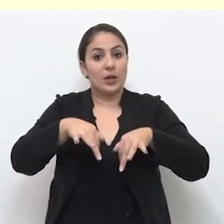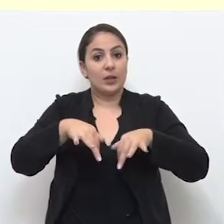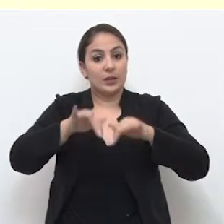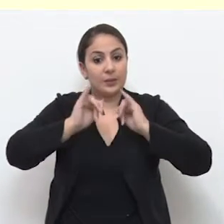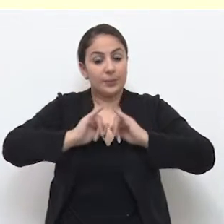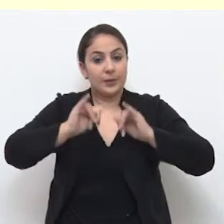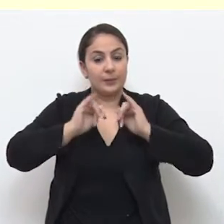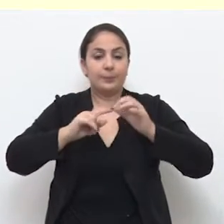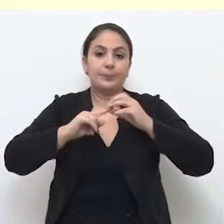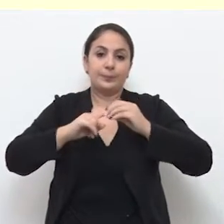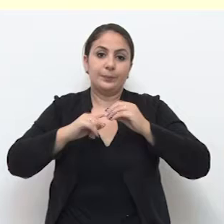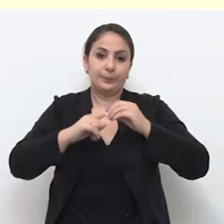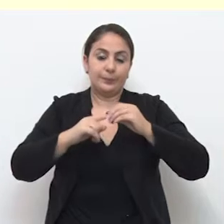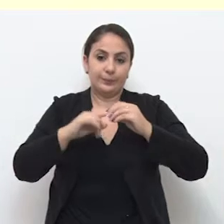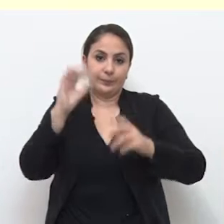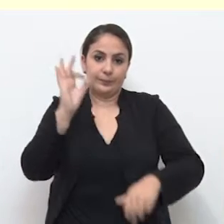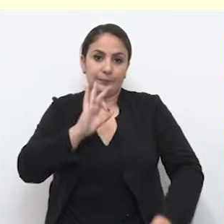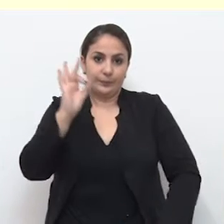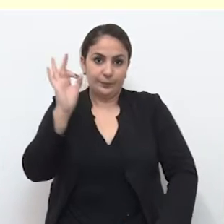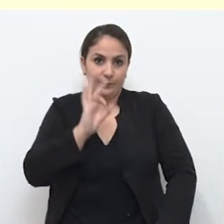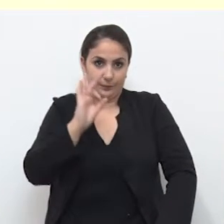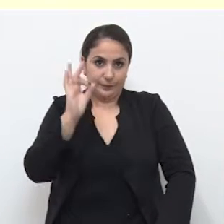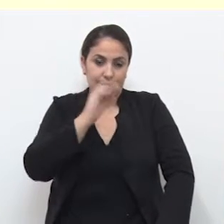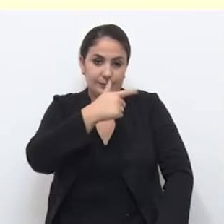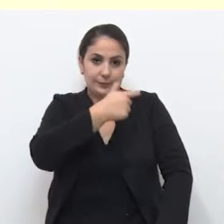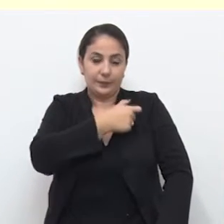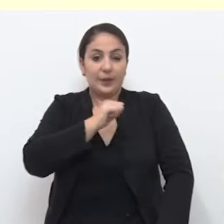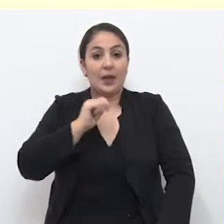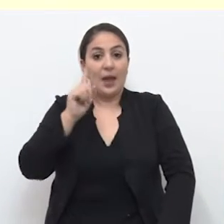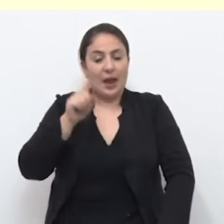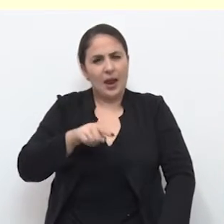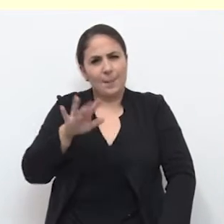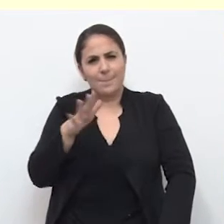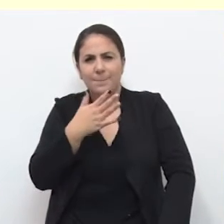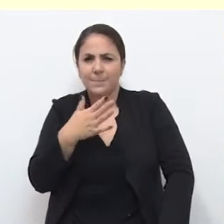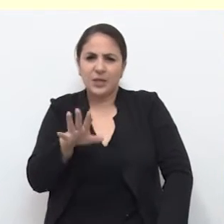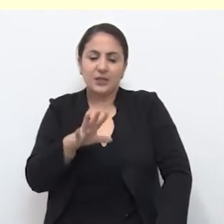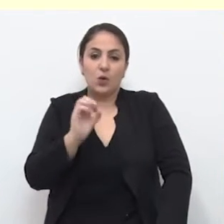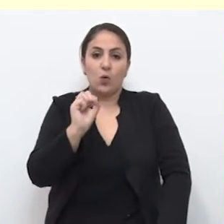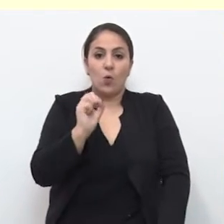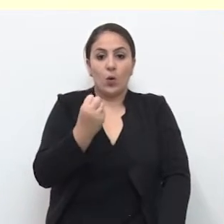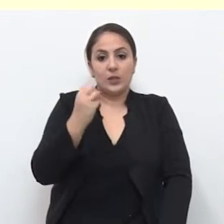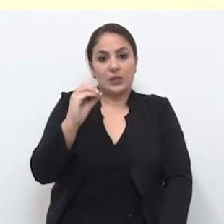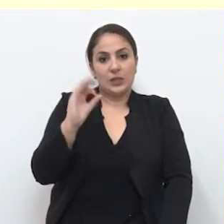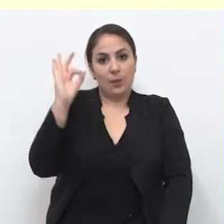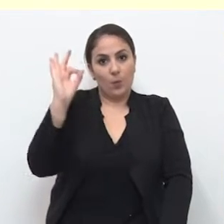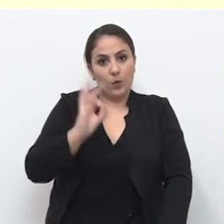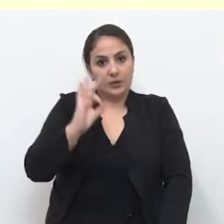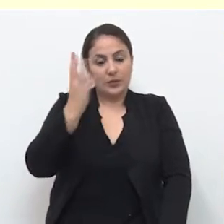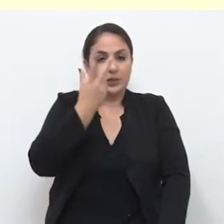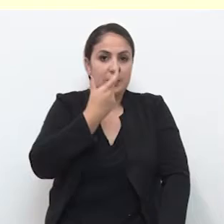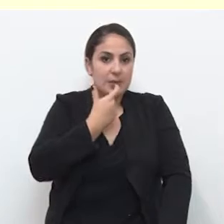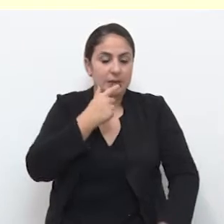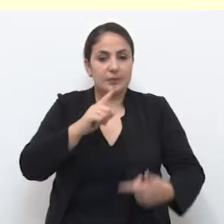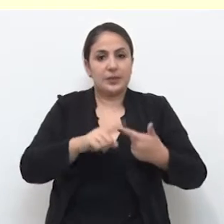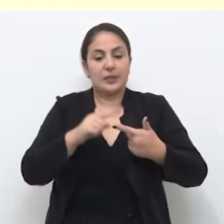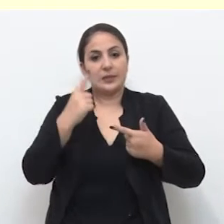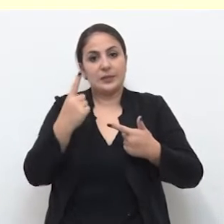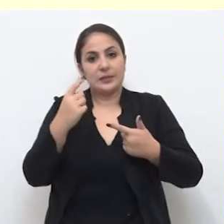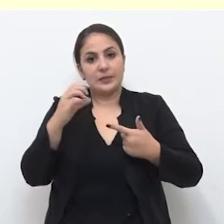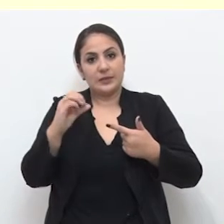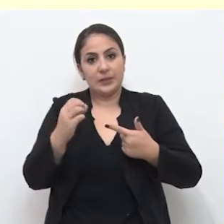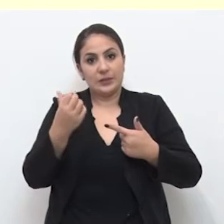da campanha. Os principais índices de cobertura vacinal foram de aproximadamente 80% para